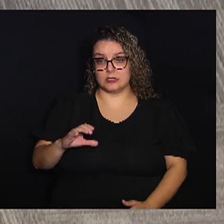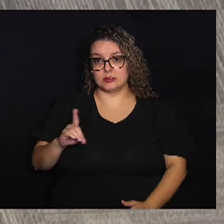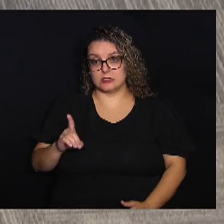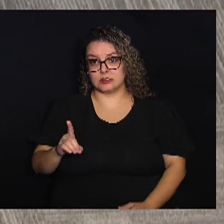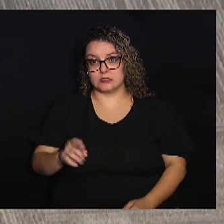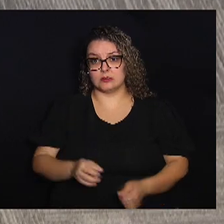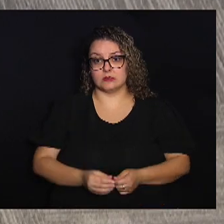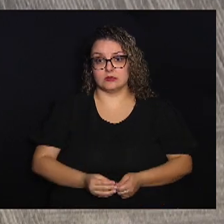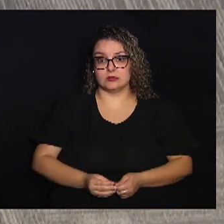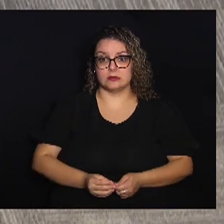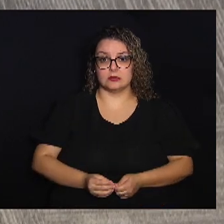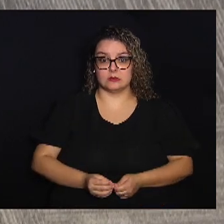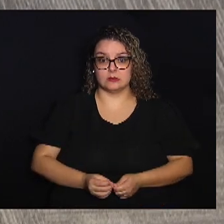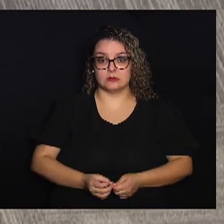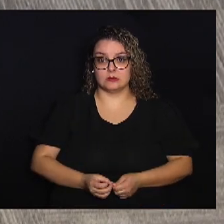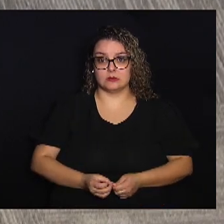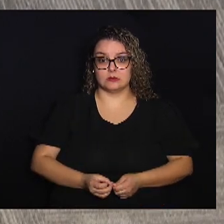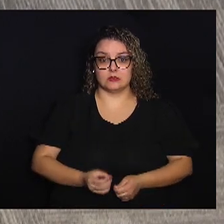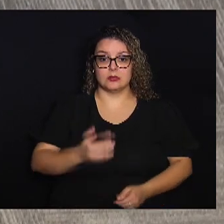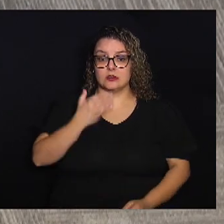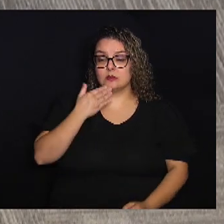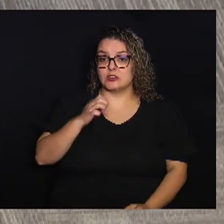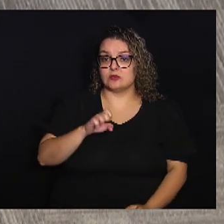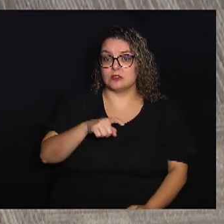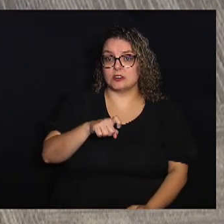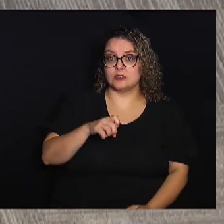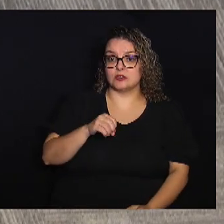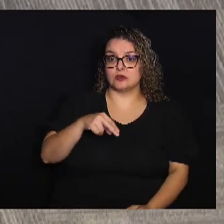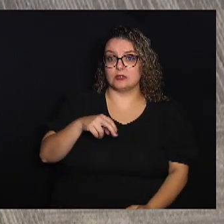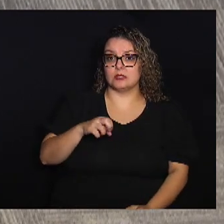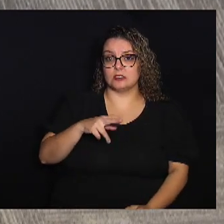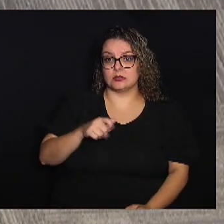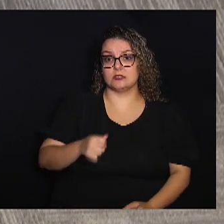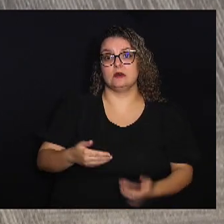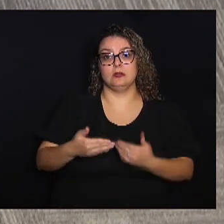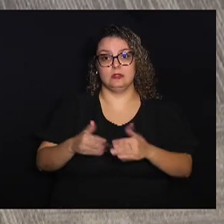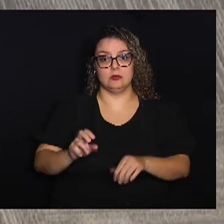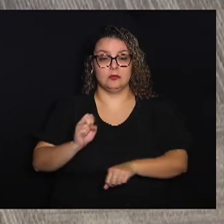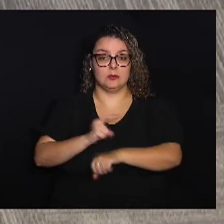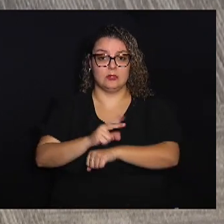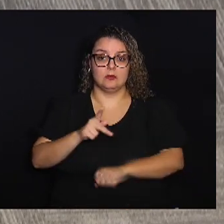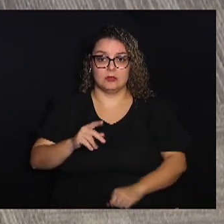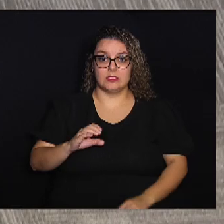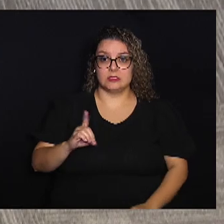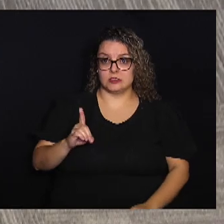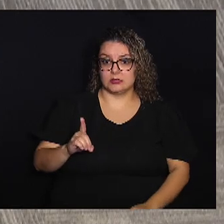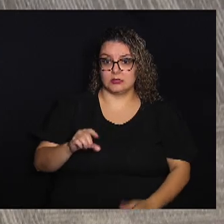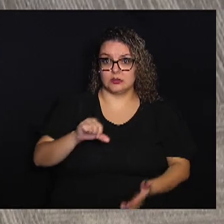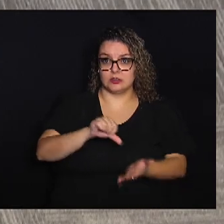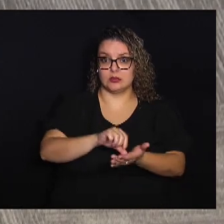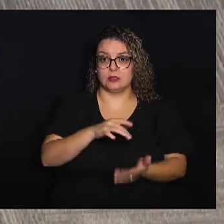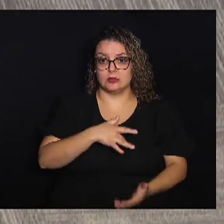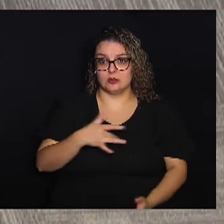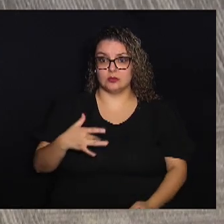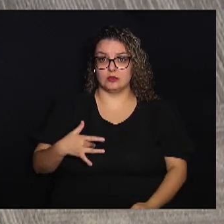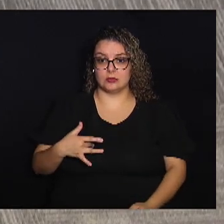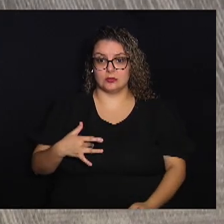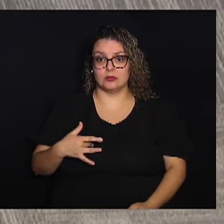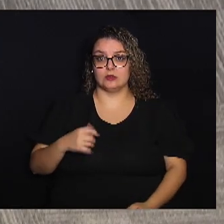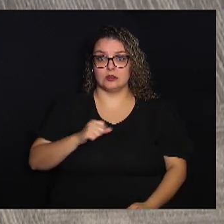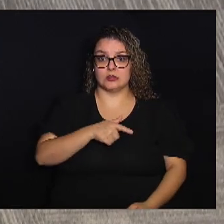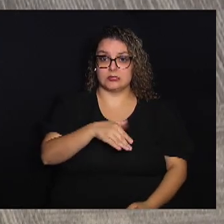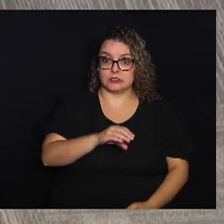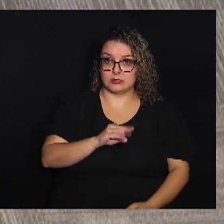e ela pediu exoneração, abrindo uma vaga de PCD no posto de saúde, o posto de saúde São